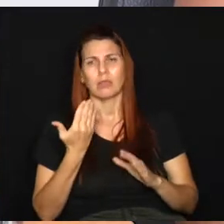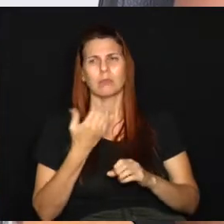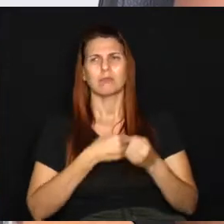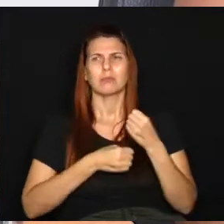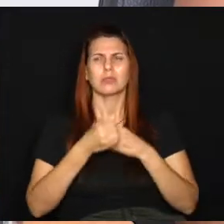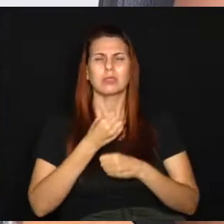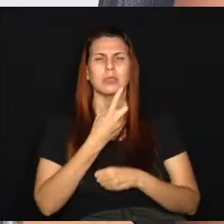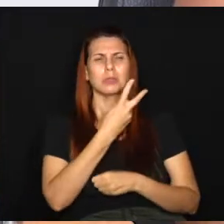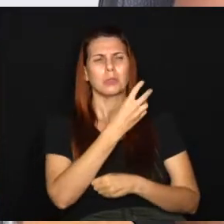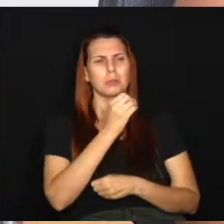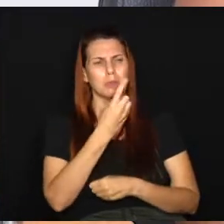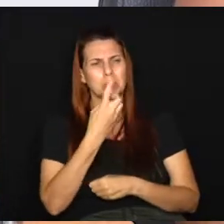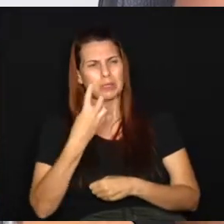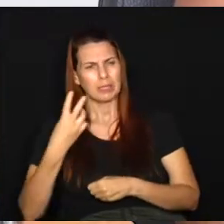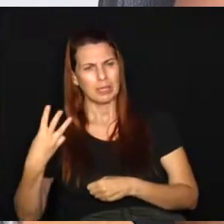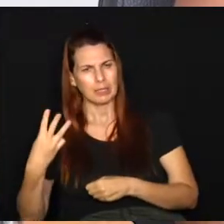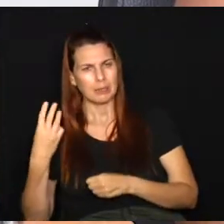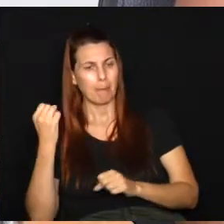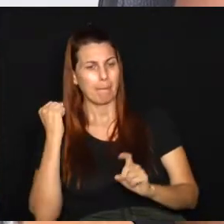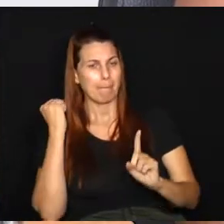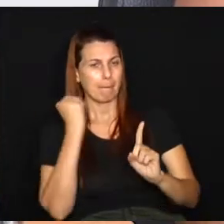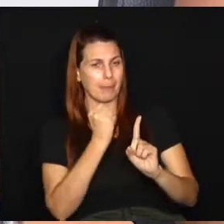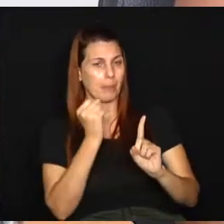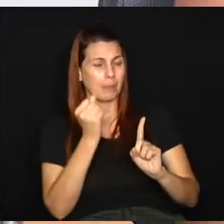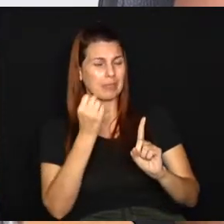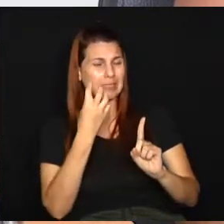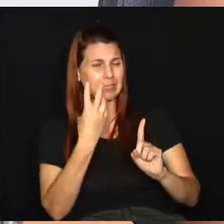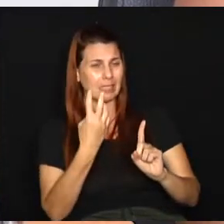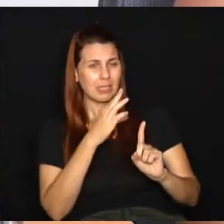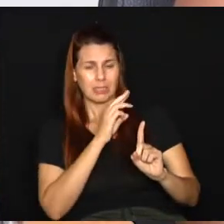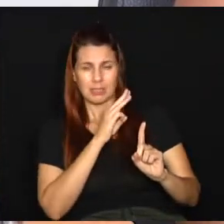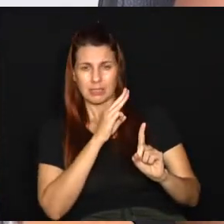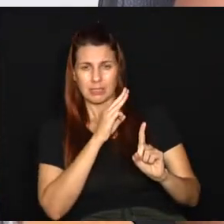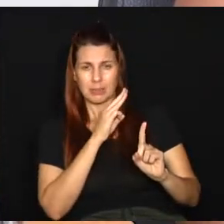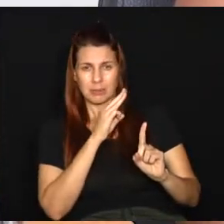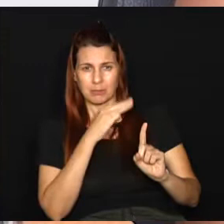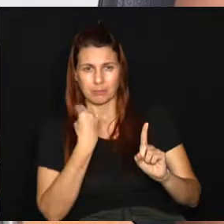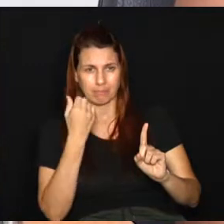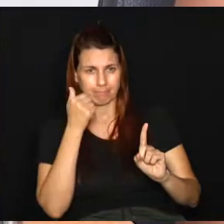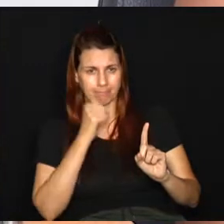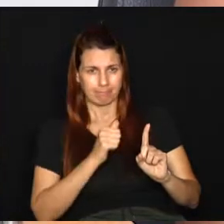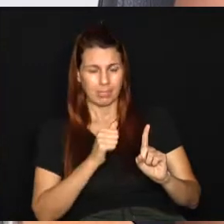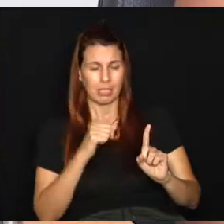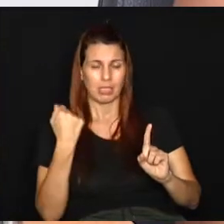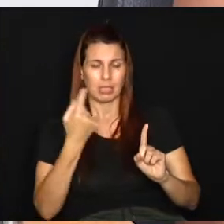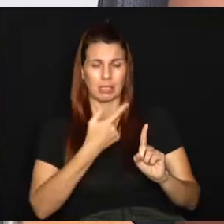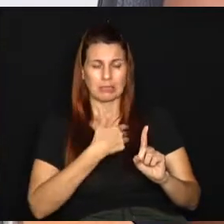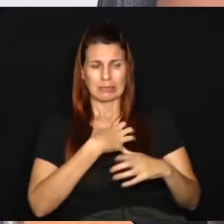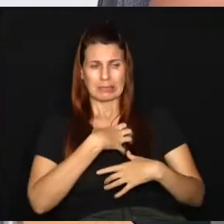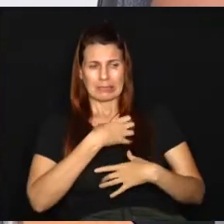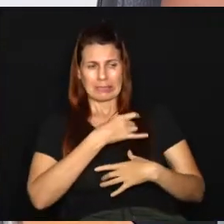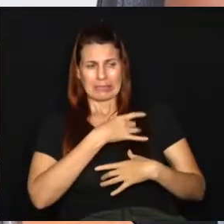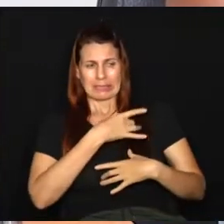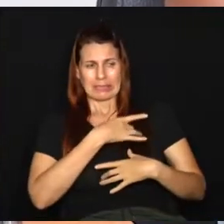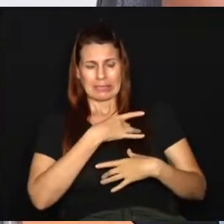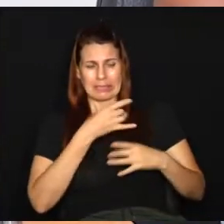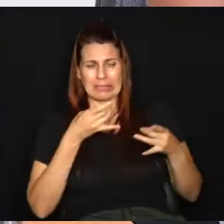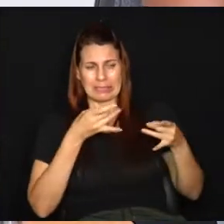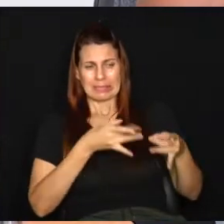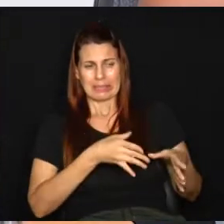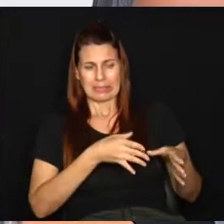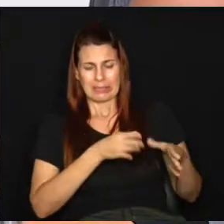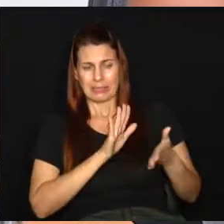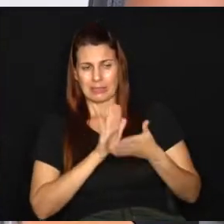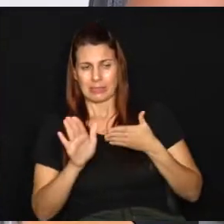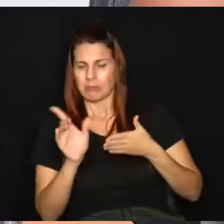2013, mataram 3 mulheres para intimidar nós, para que nós se intimidasse e saísse da área, mas a gente não saiu e a